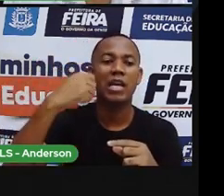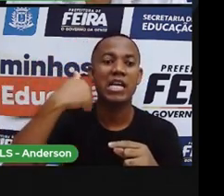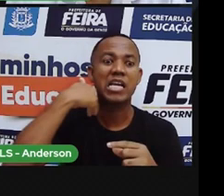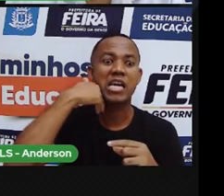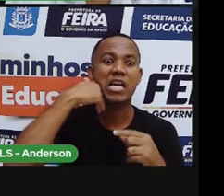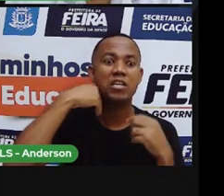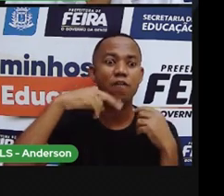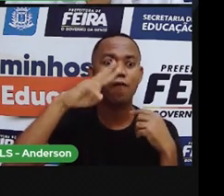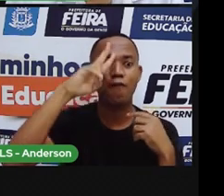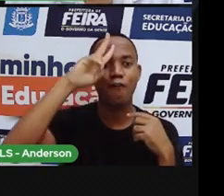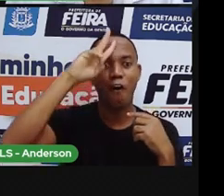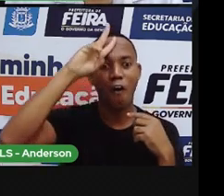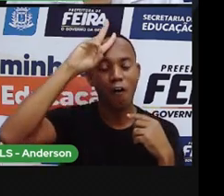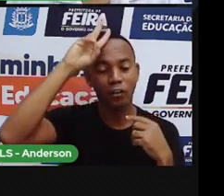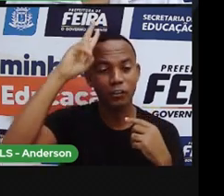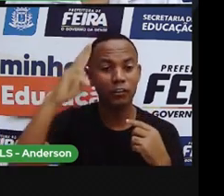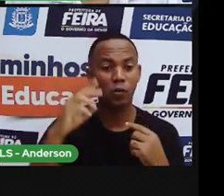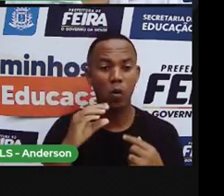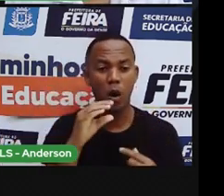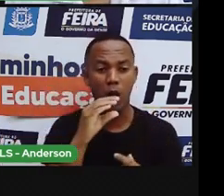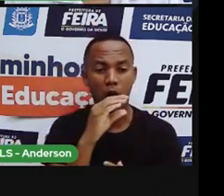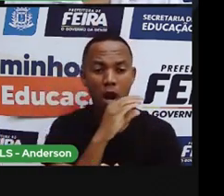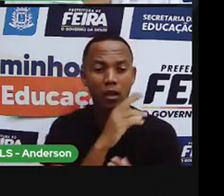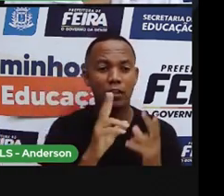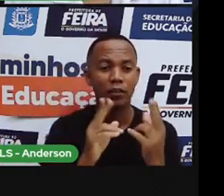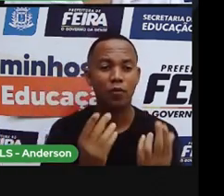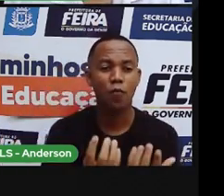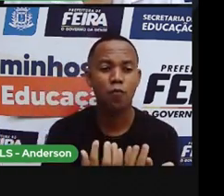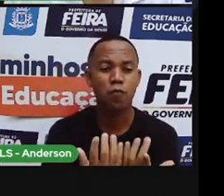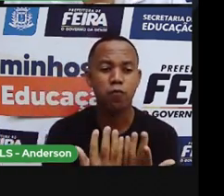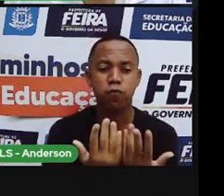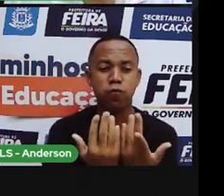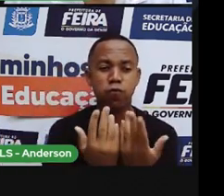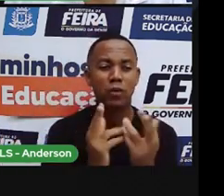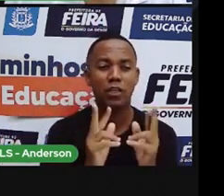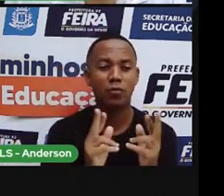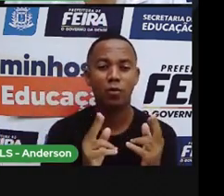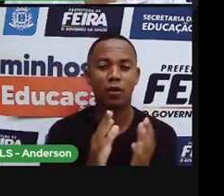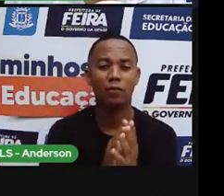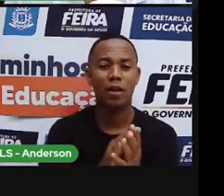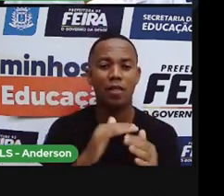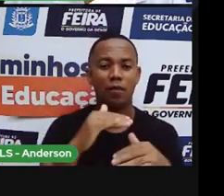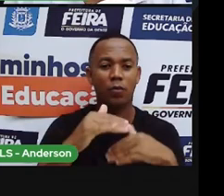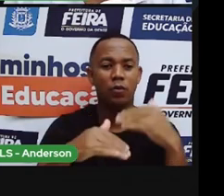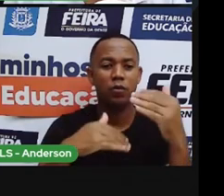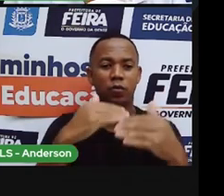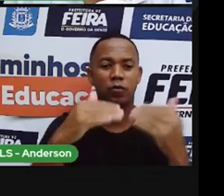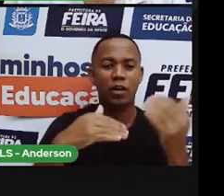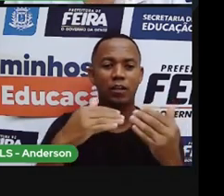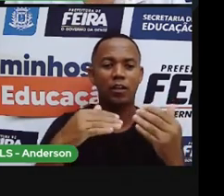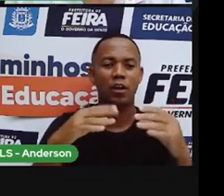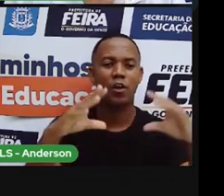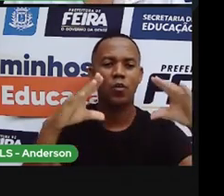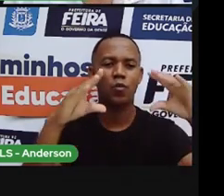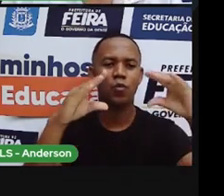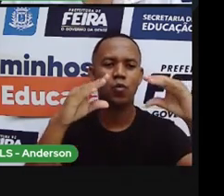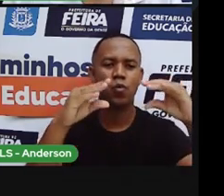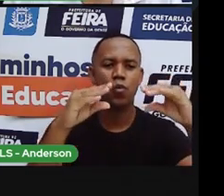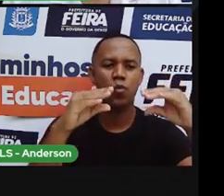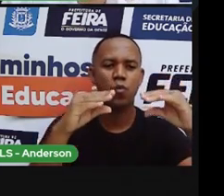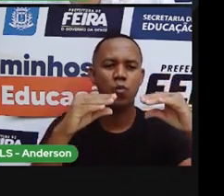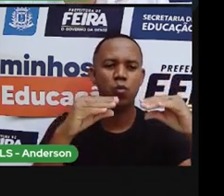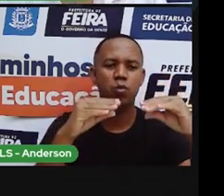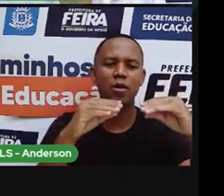Quente, muito quente, muito quente. E aí, com o passar do tempo, ele começa a fazer o quê? A esfriar. E aí,